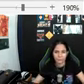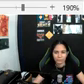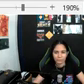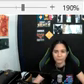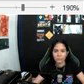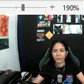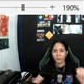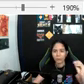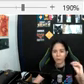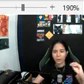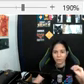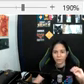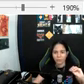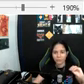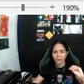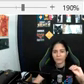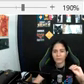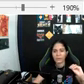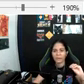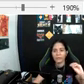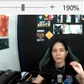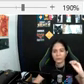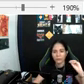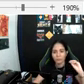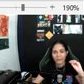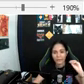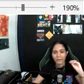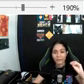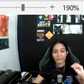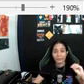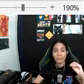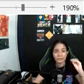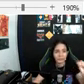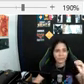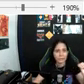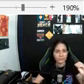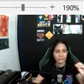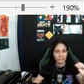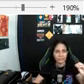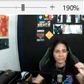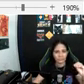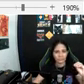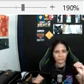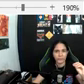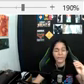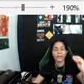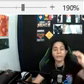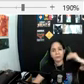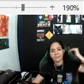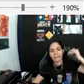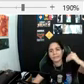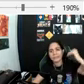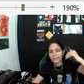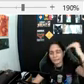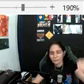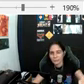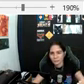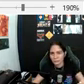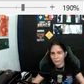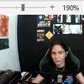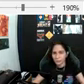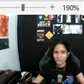Certo? Então, obrigatoriamente, eu vou pegar crianças com 5 anos e vou passar